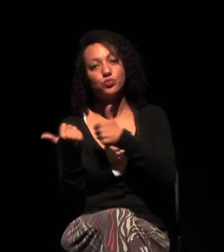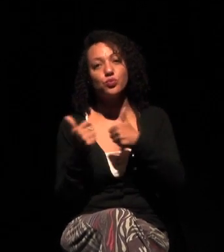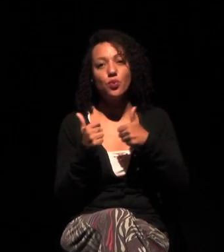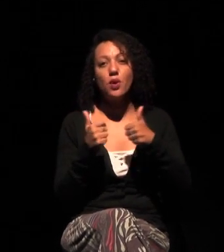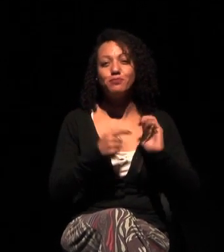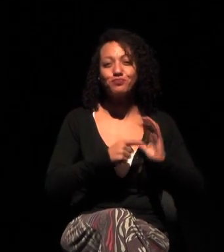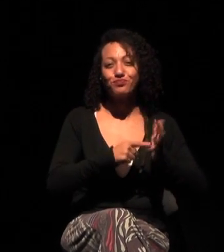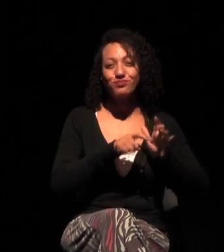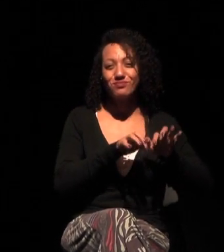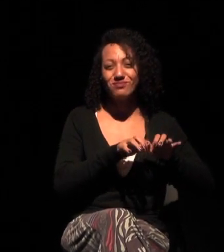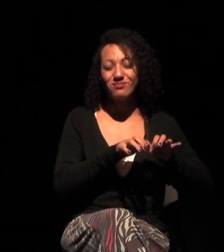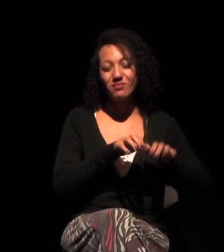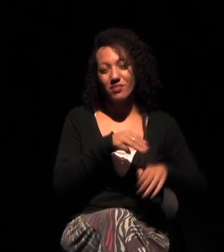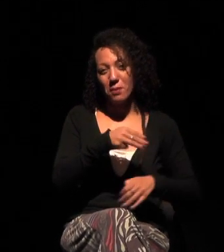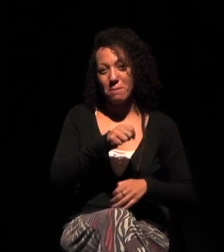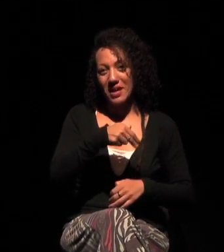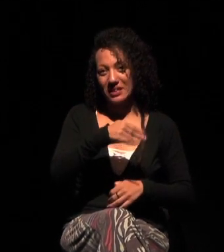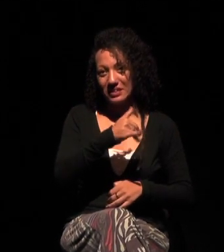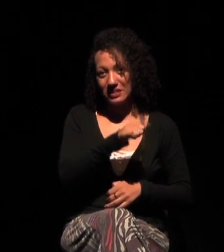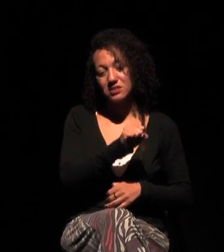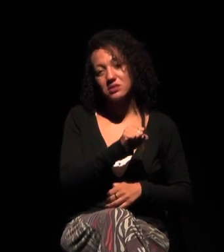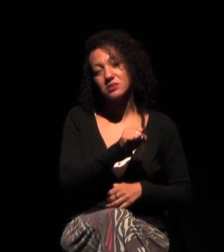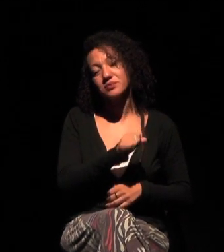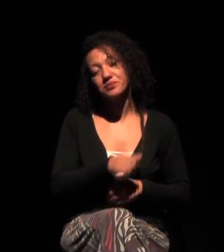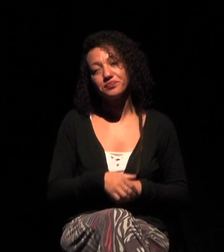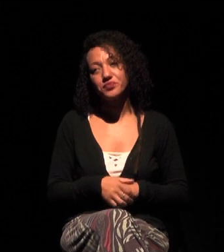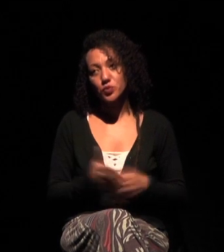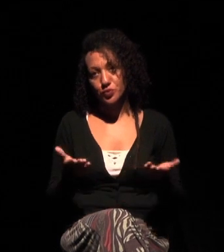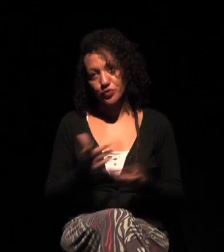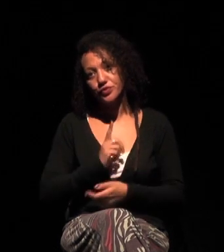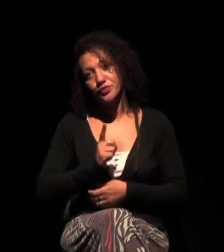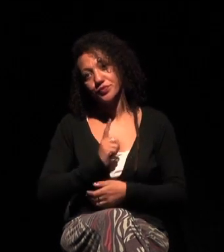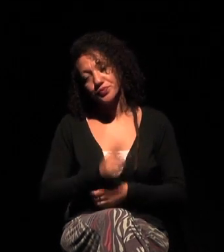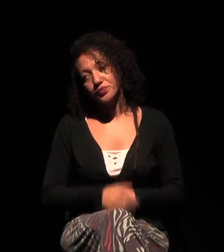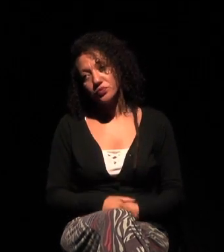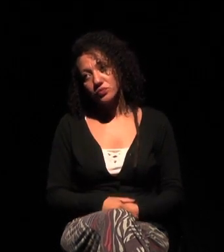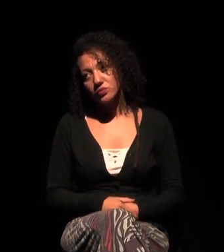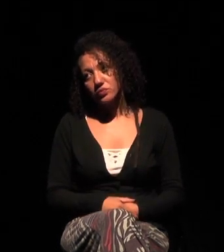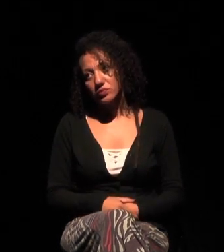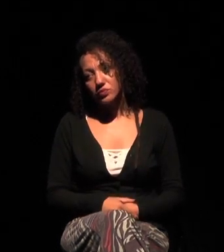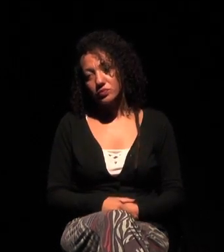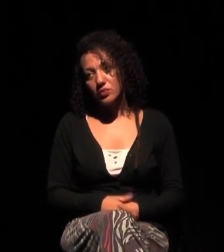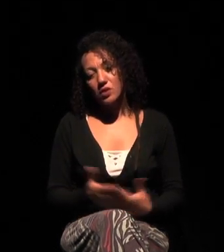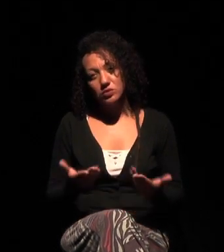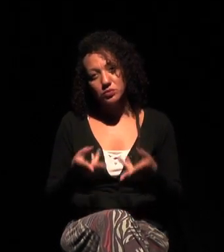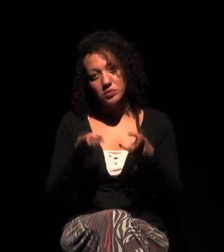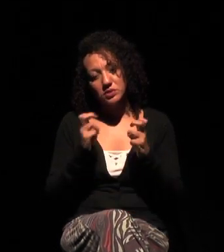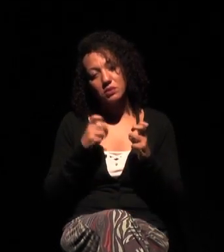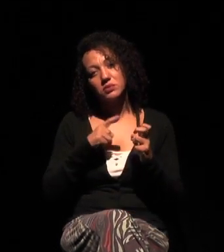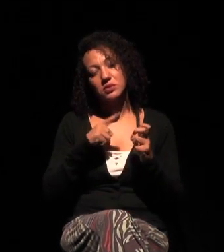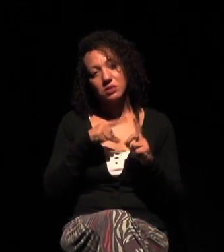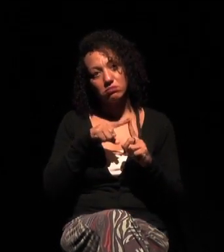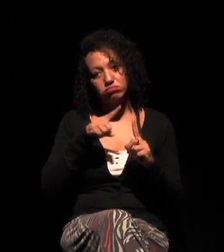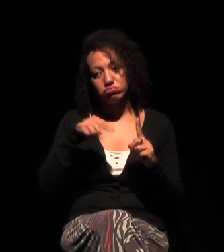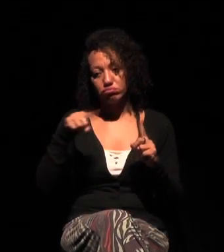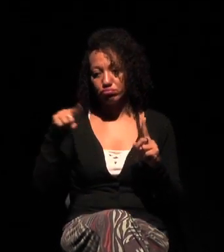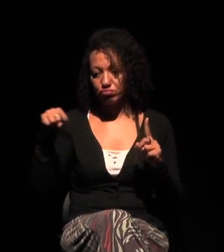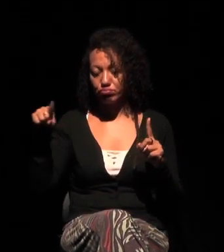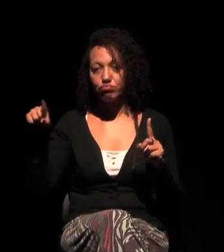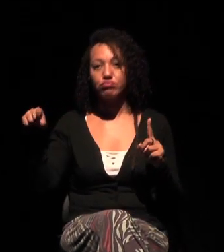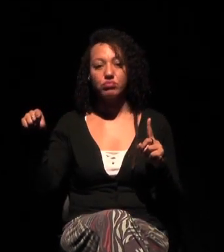máquinas é e e as estatísticas são de facto muito